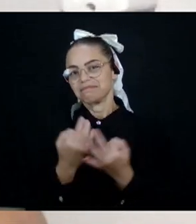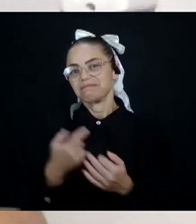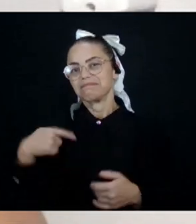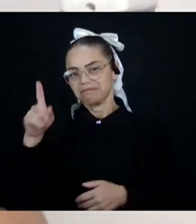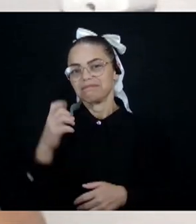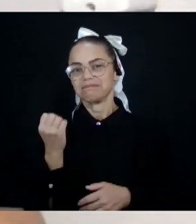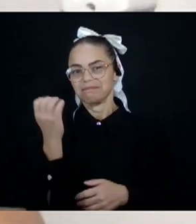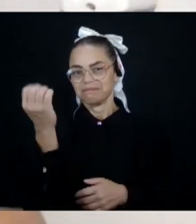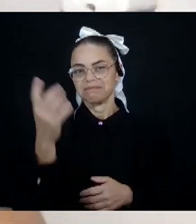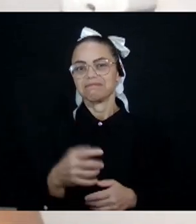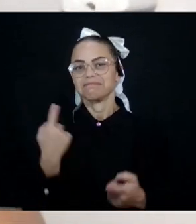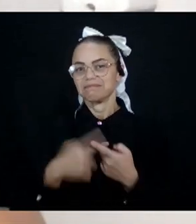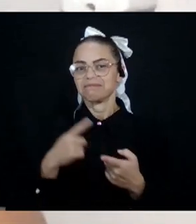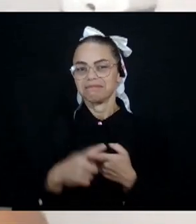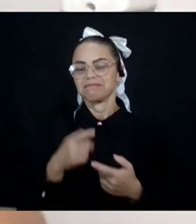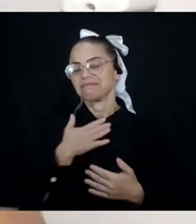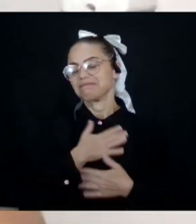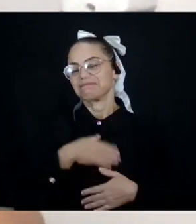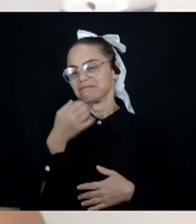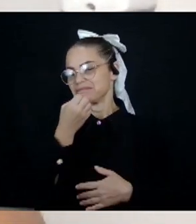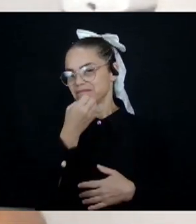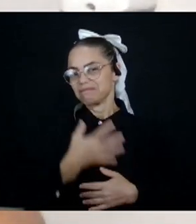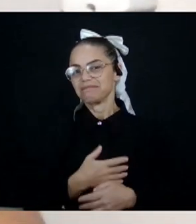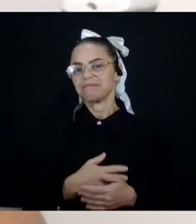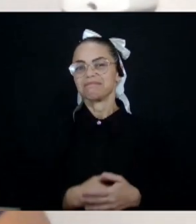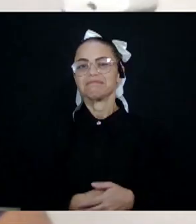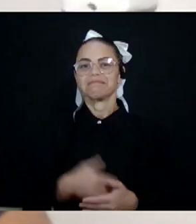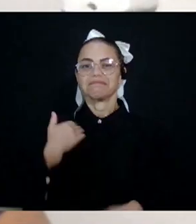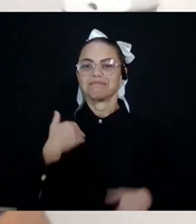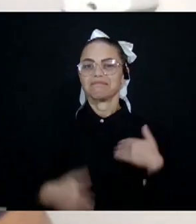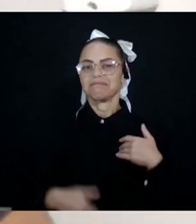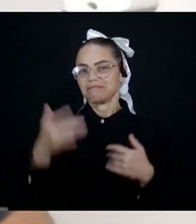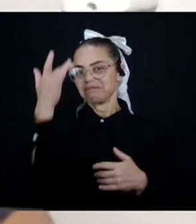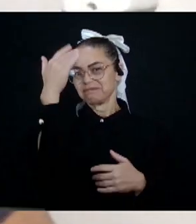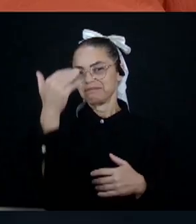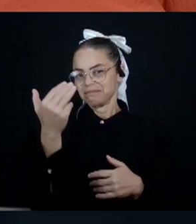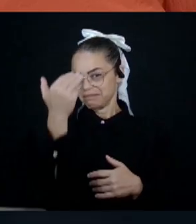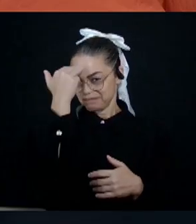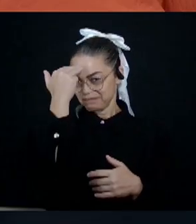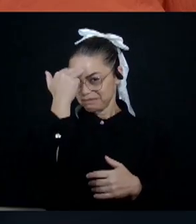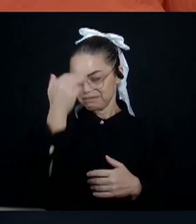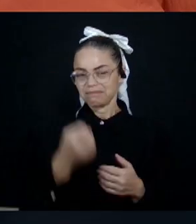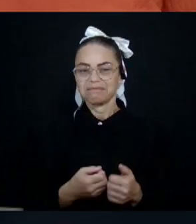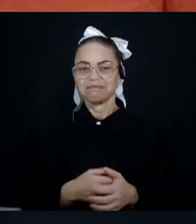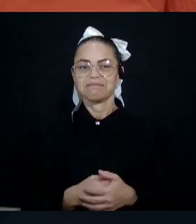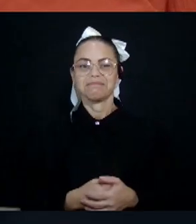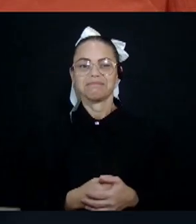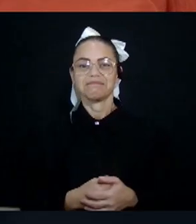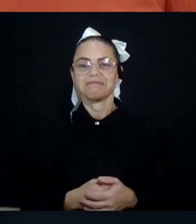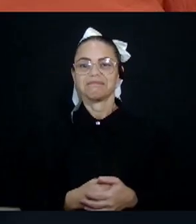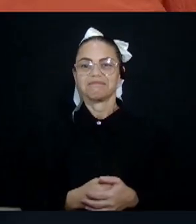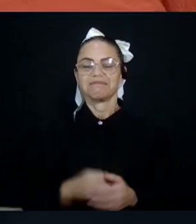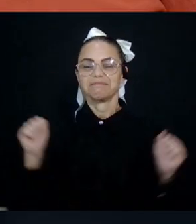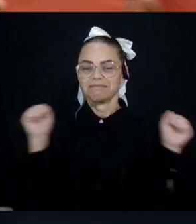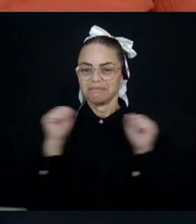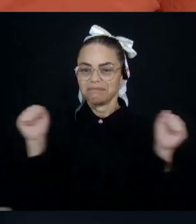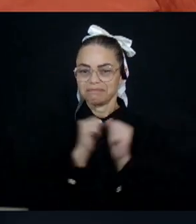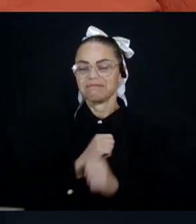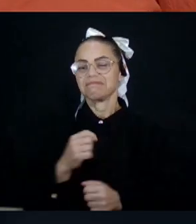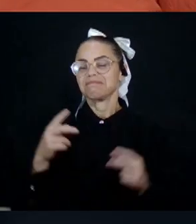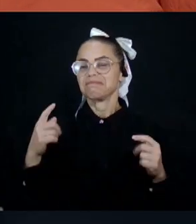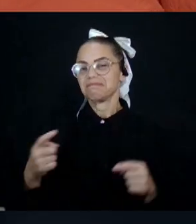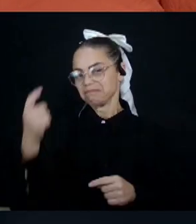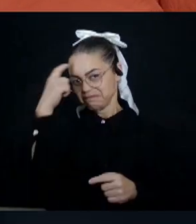viaja, porque isso faz um bem danado, tanto para o seu corpo como para sua mente. E muito obrigado. Adoro, eu também penso da mesma forma. Final